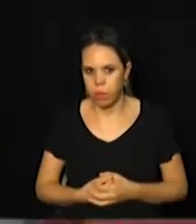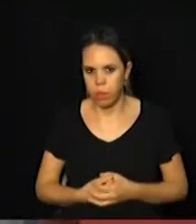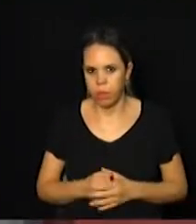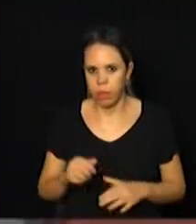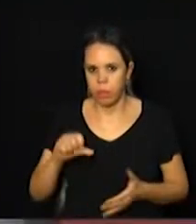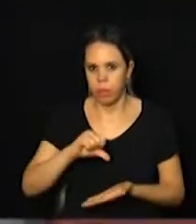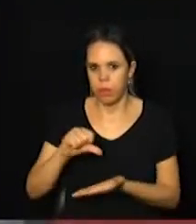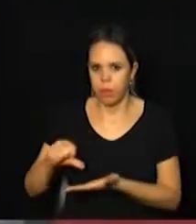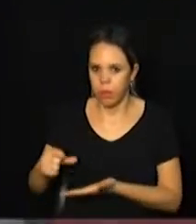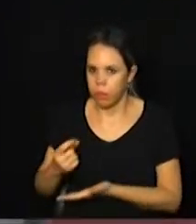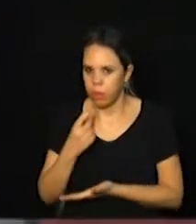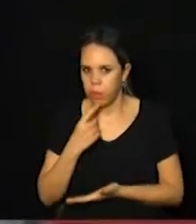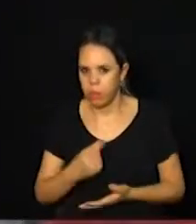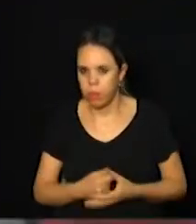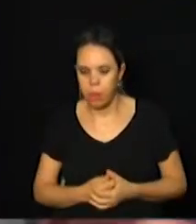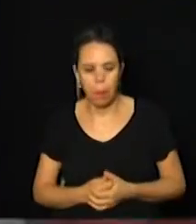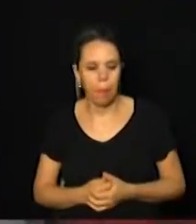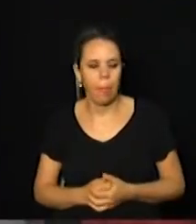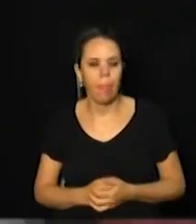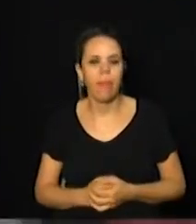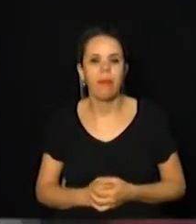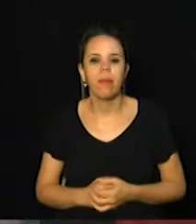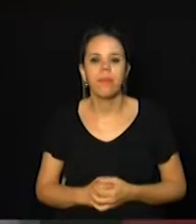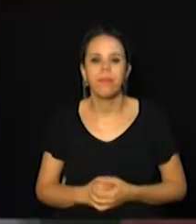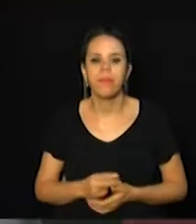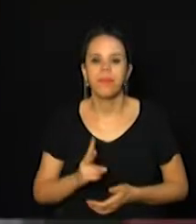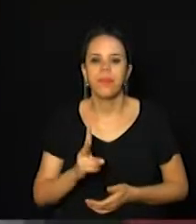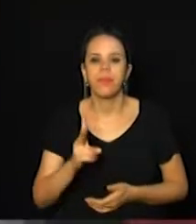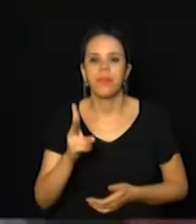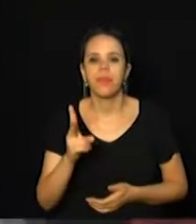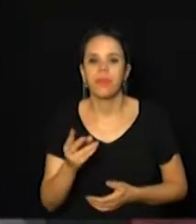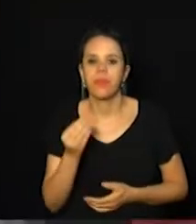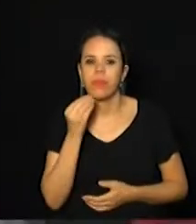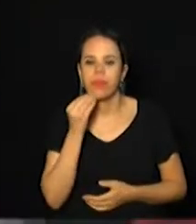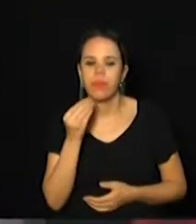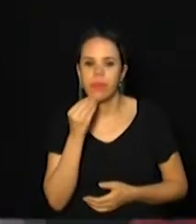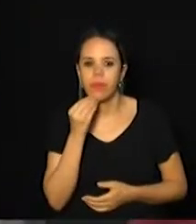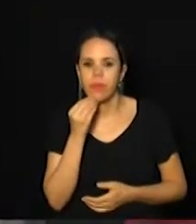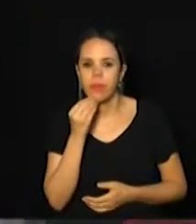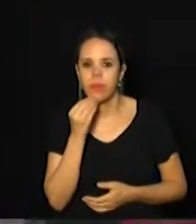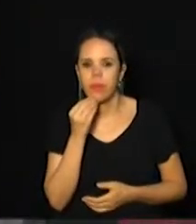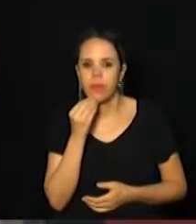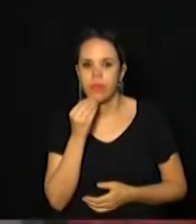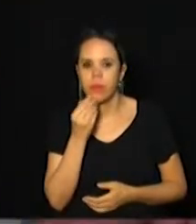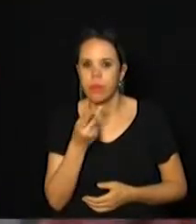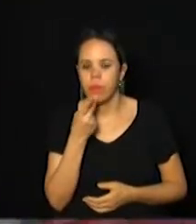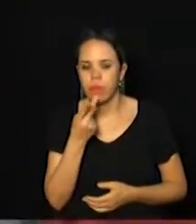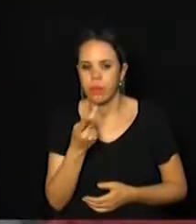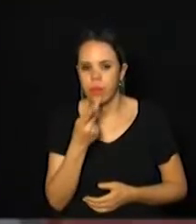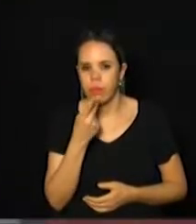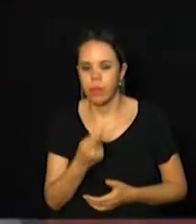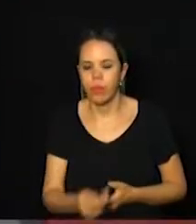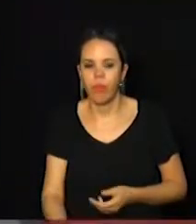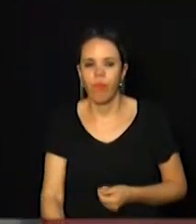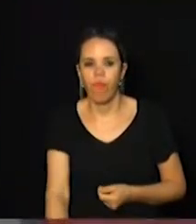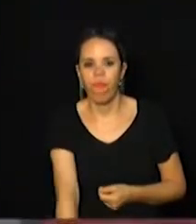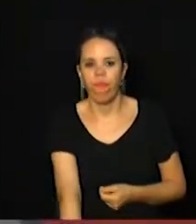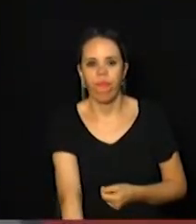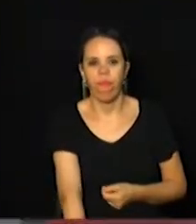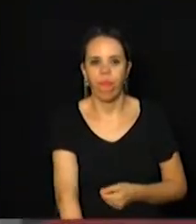na região metropolitana de Campo vamos continuidade eu abro espaço para a fala do nosso